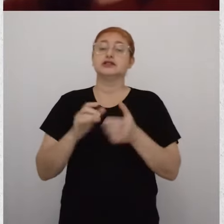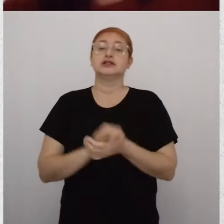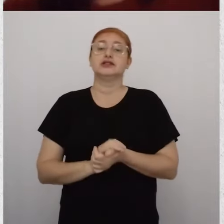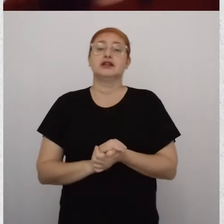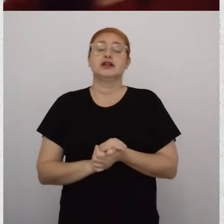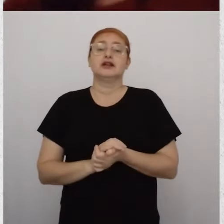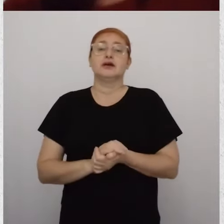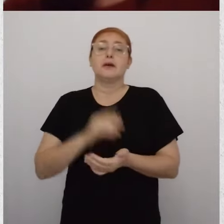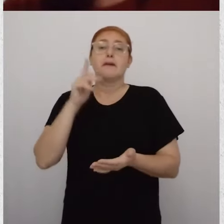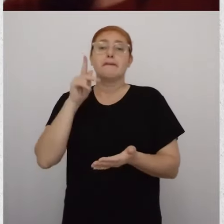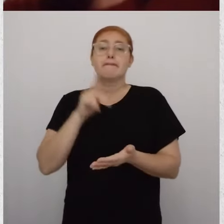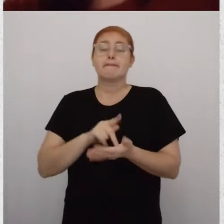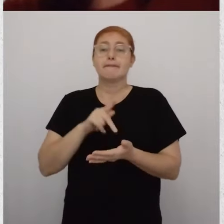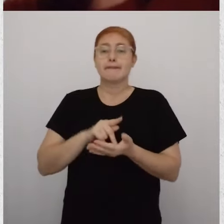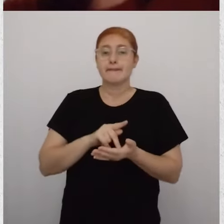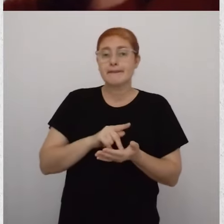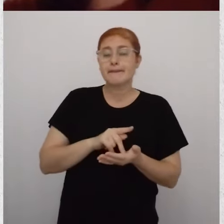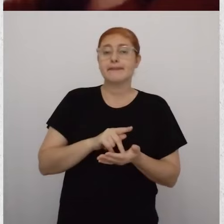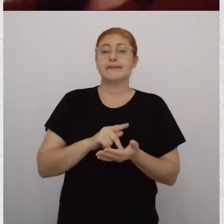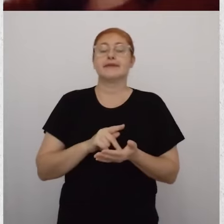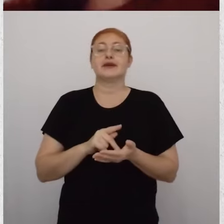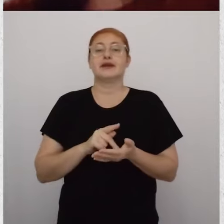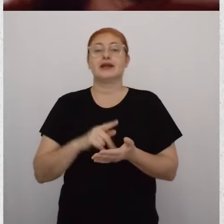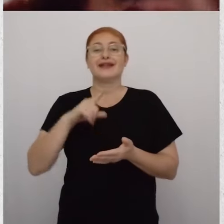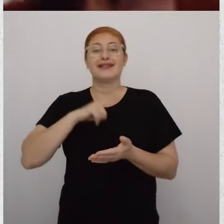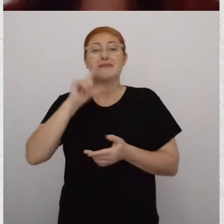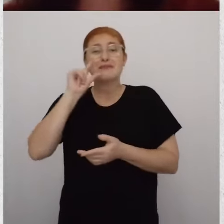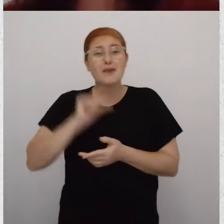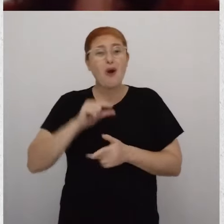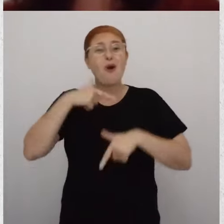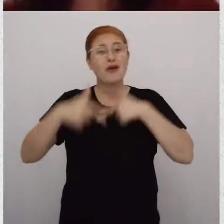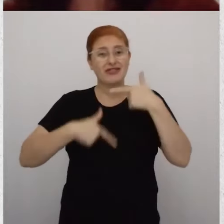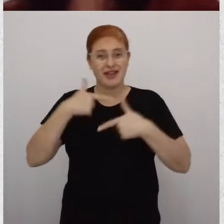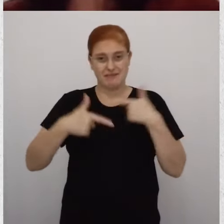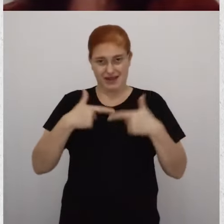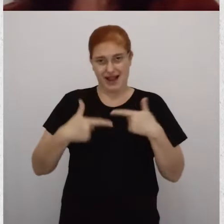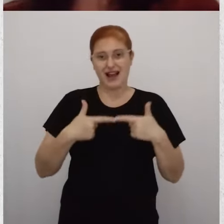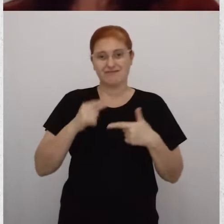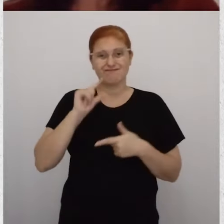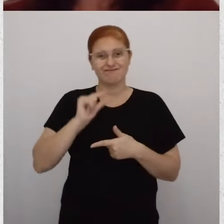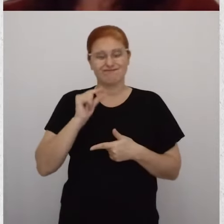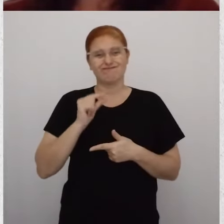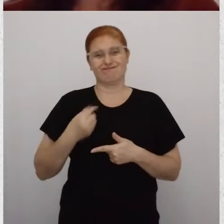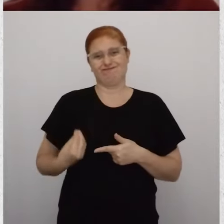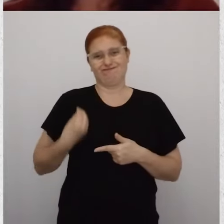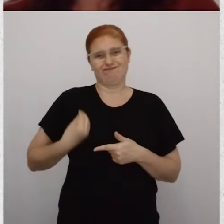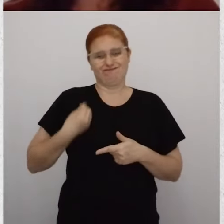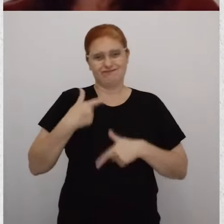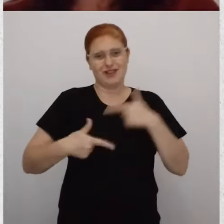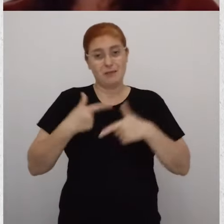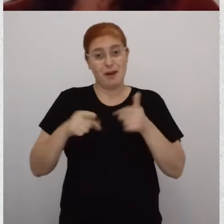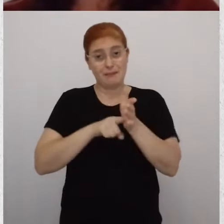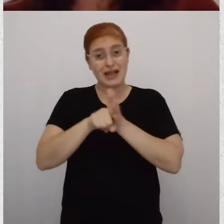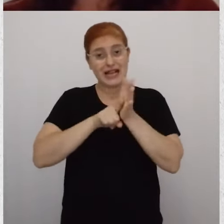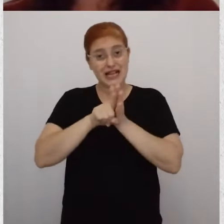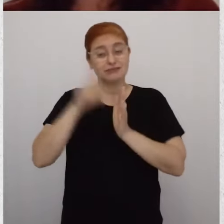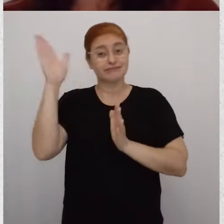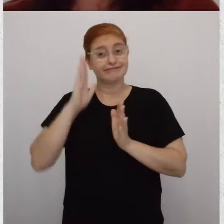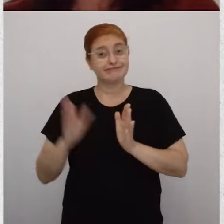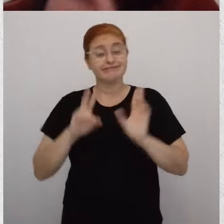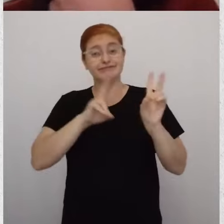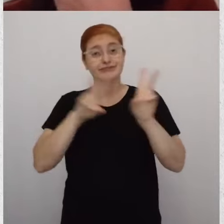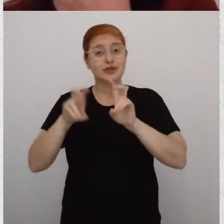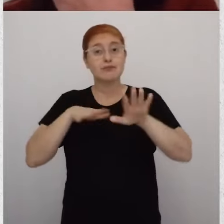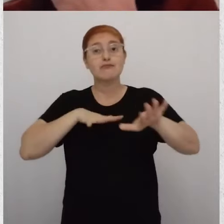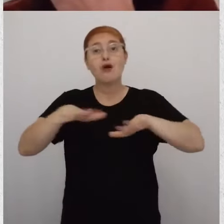verdade, existem poucos trabalhos, ainda existem muito poucos trabalhos no Brasil de pesquisa